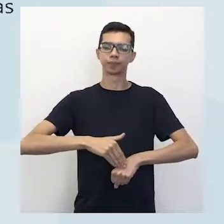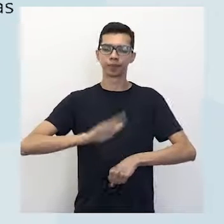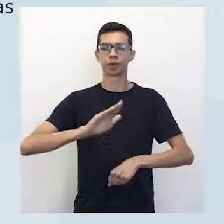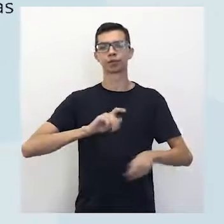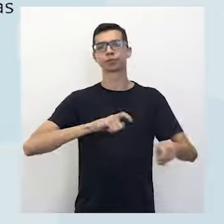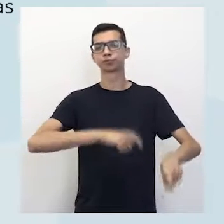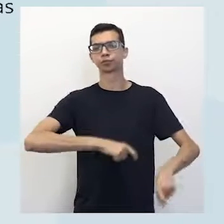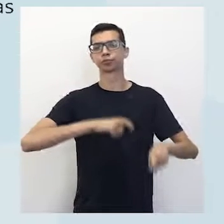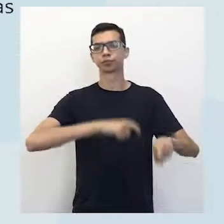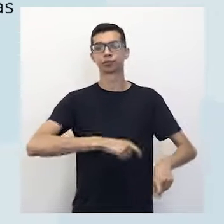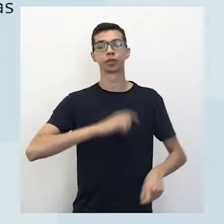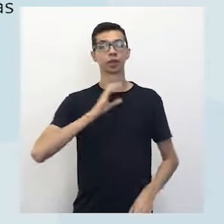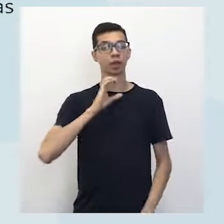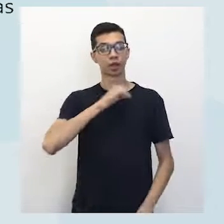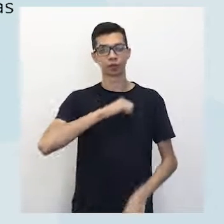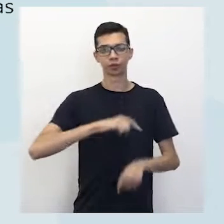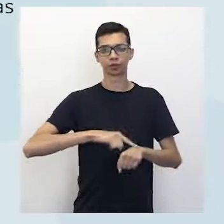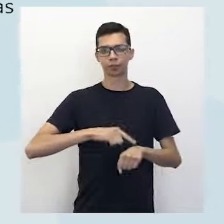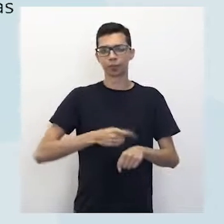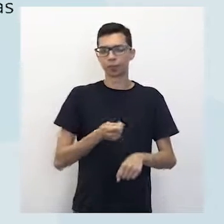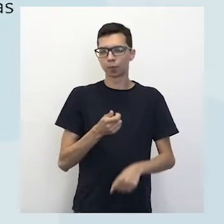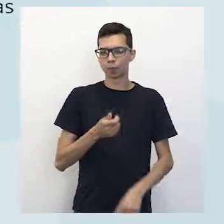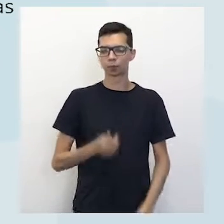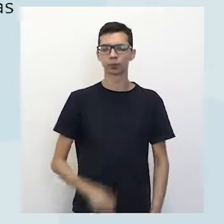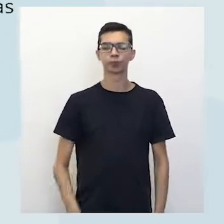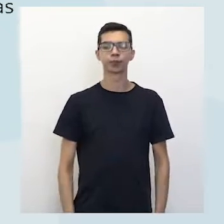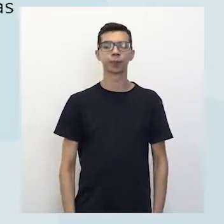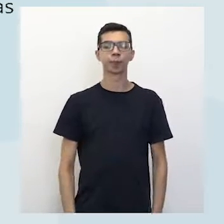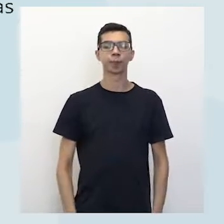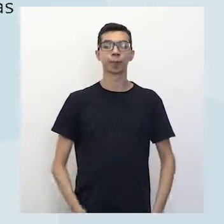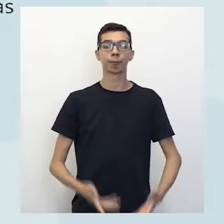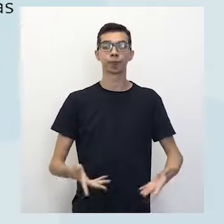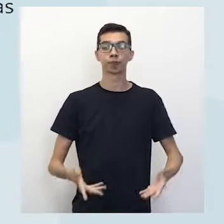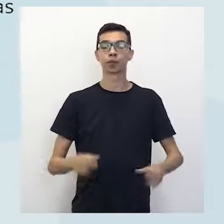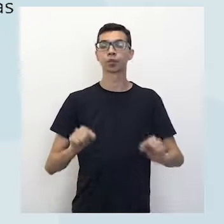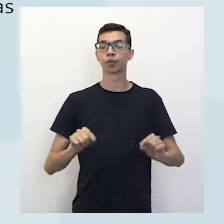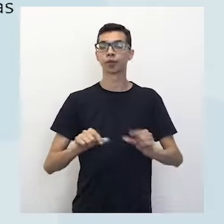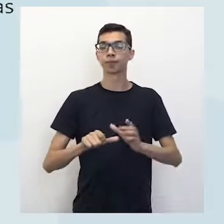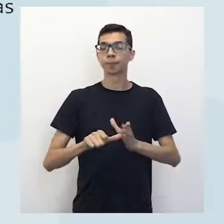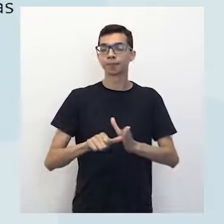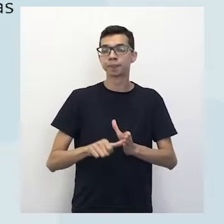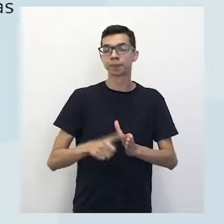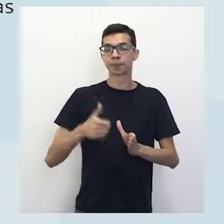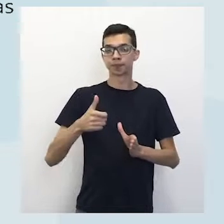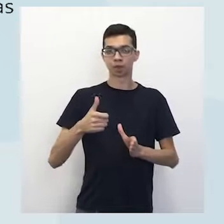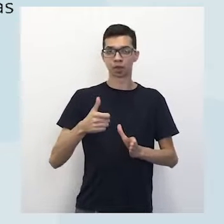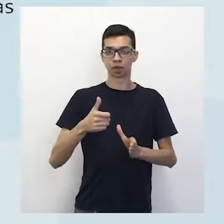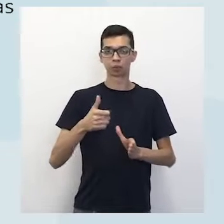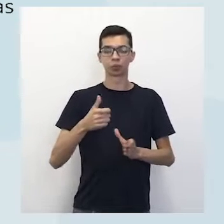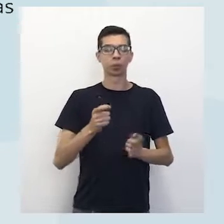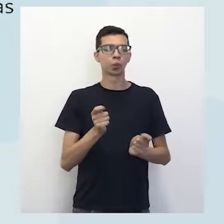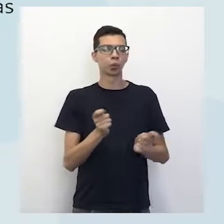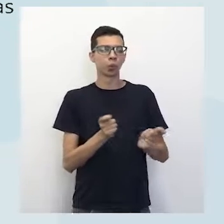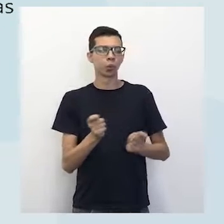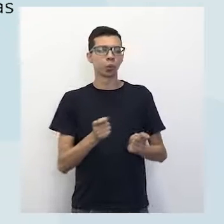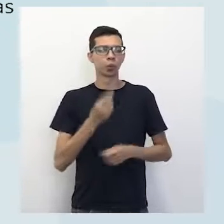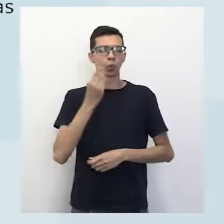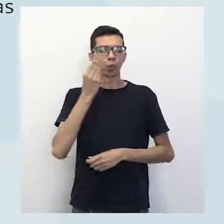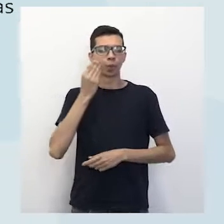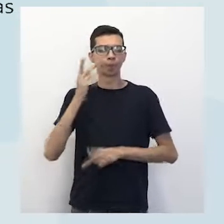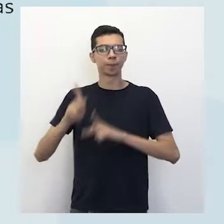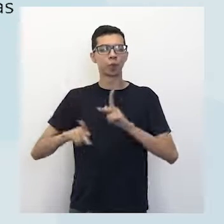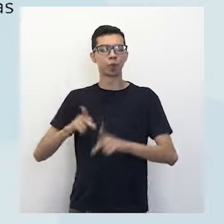em menor tempo. E aí a primeira medida para contornar esse aumento populacional versus